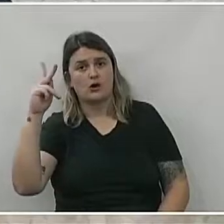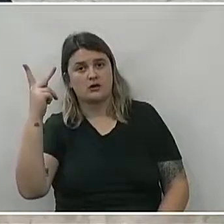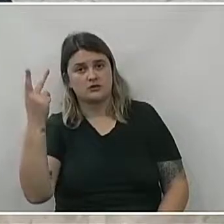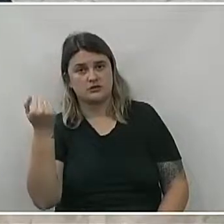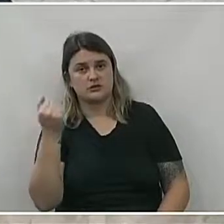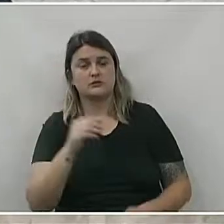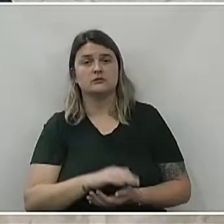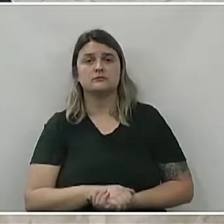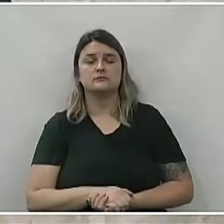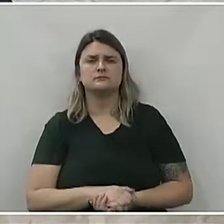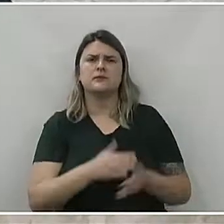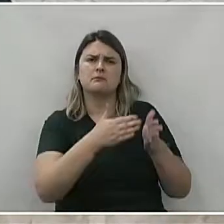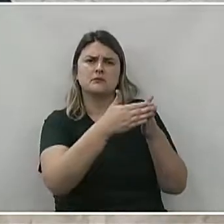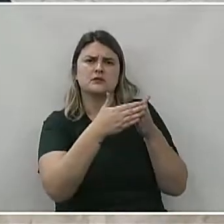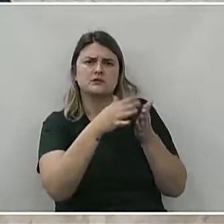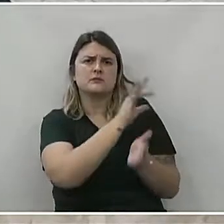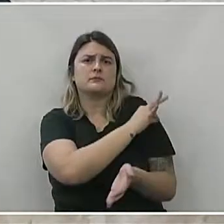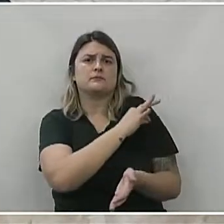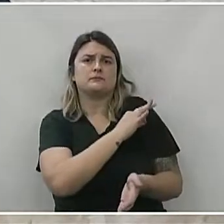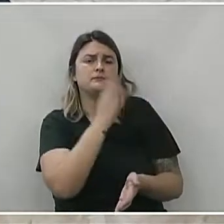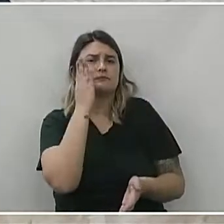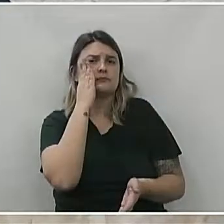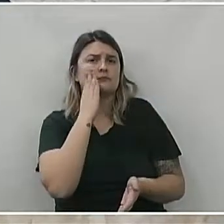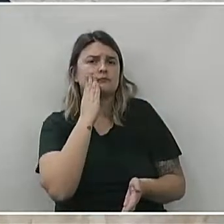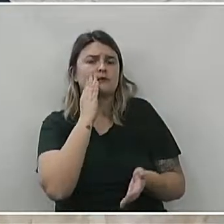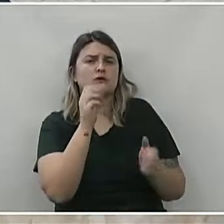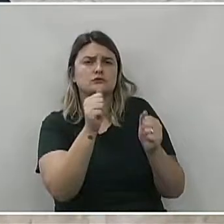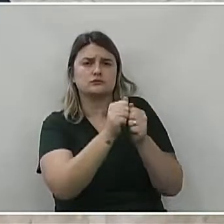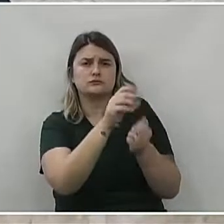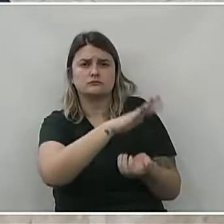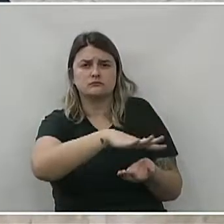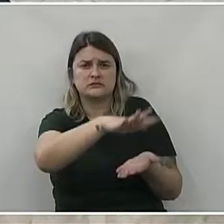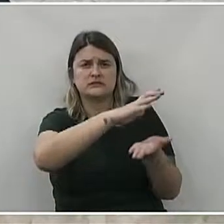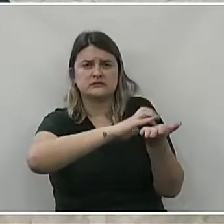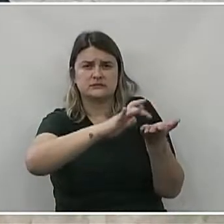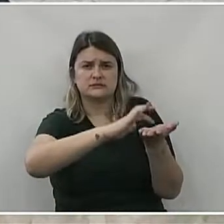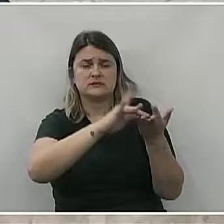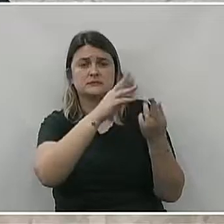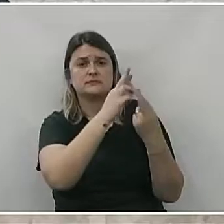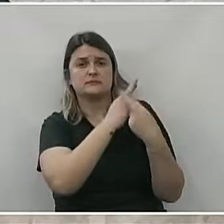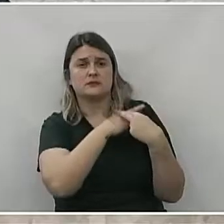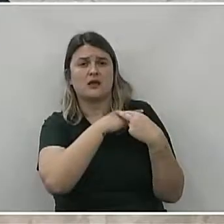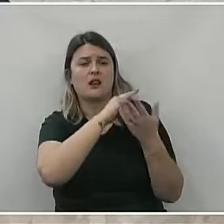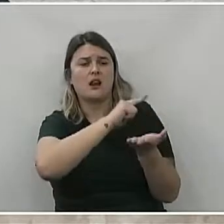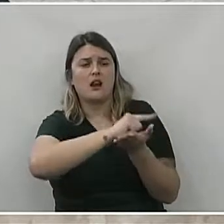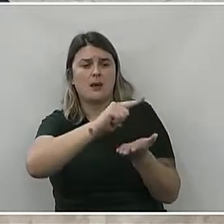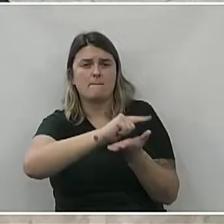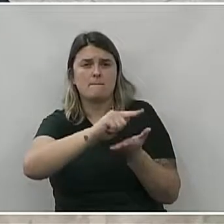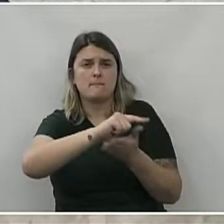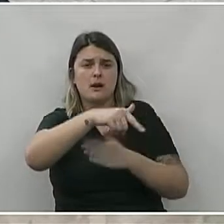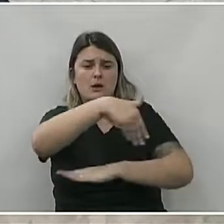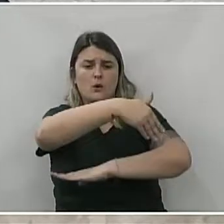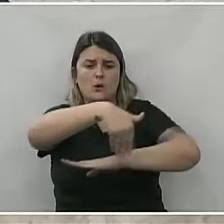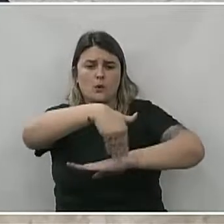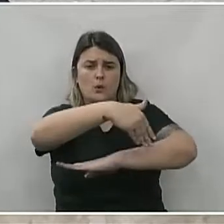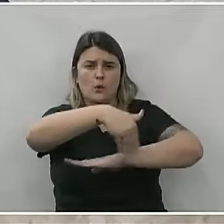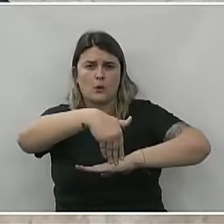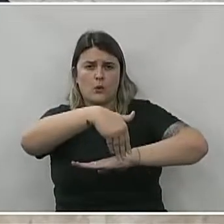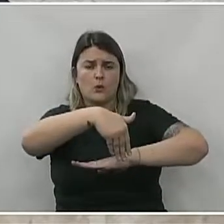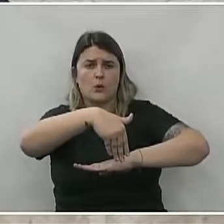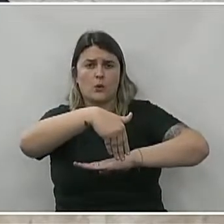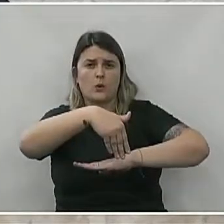Rocha. Ao senhor prefeito municipal para que, juntamente com a secretaria competente, limpe os bueiros na estrada